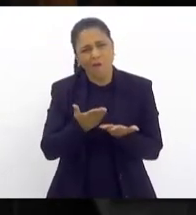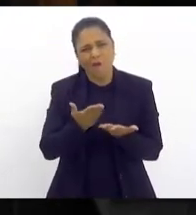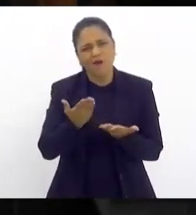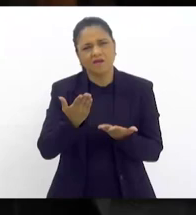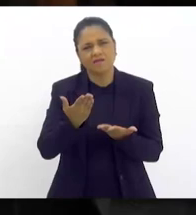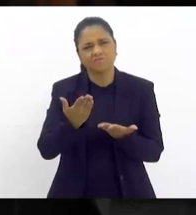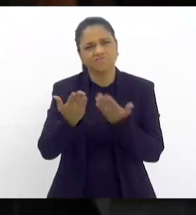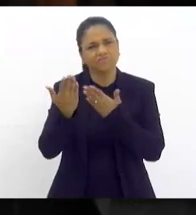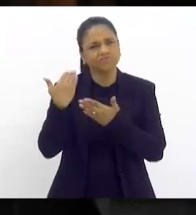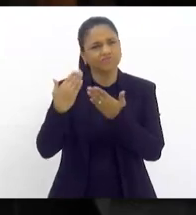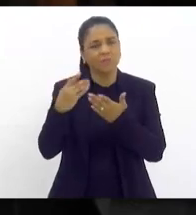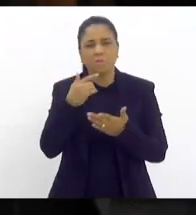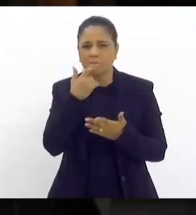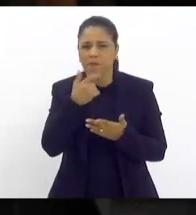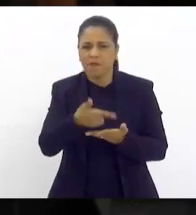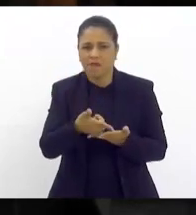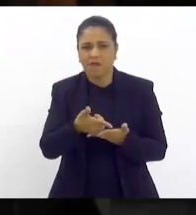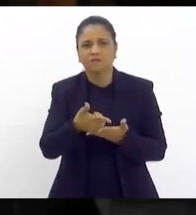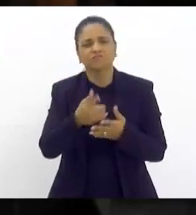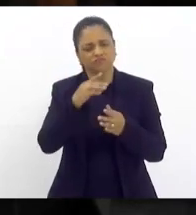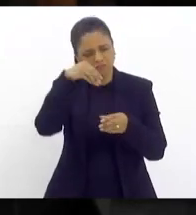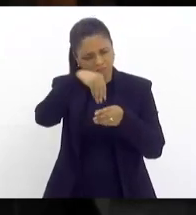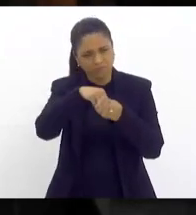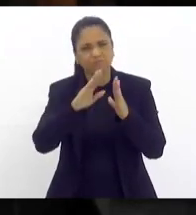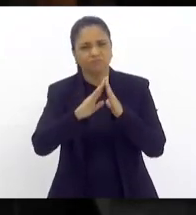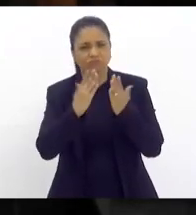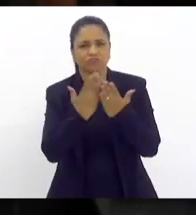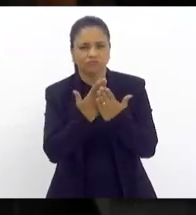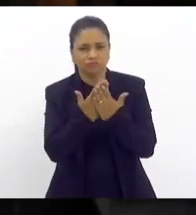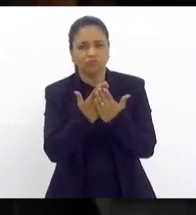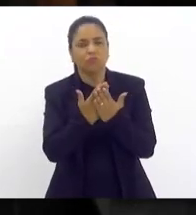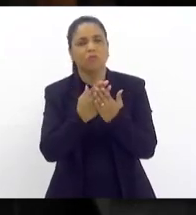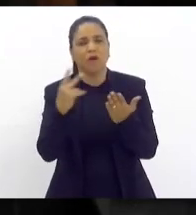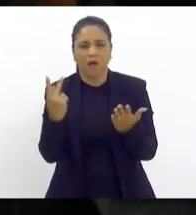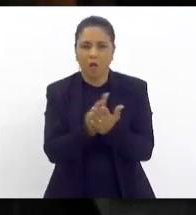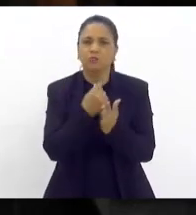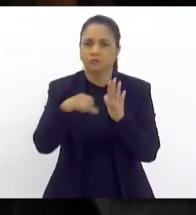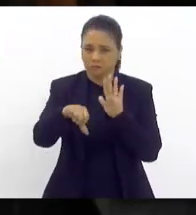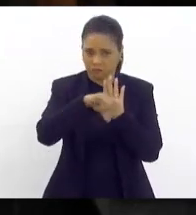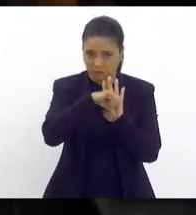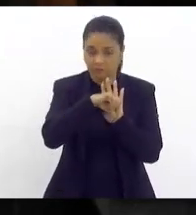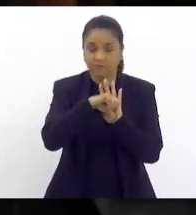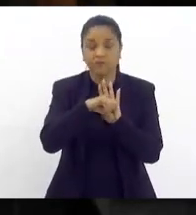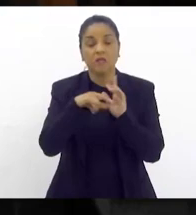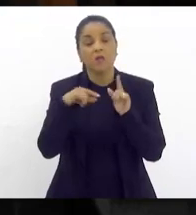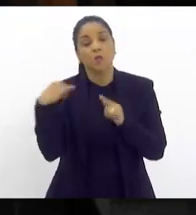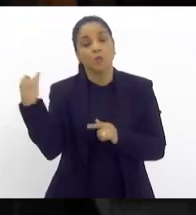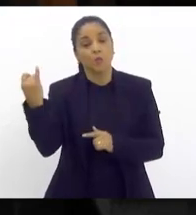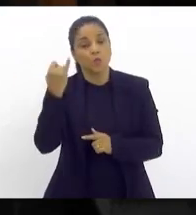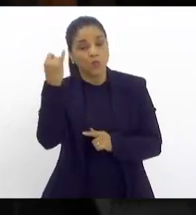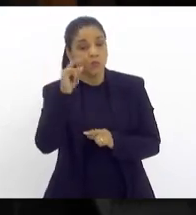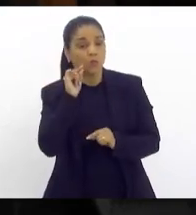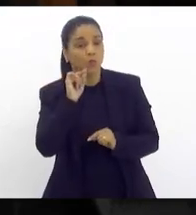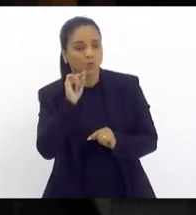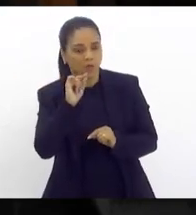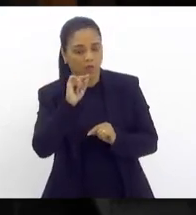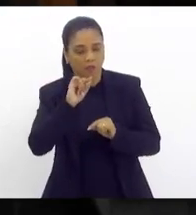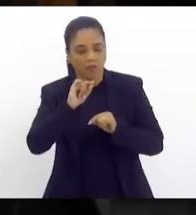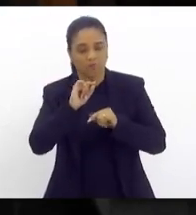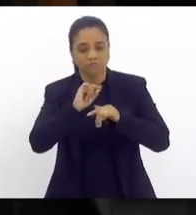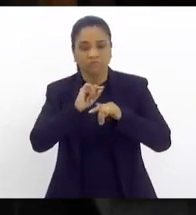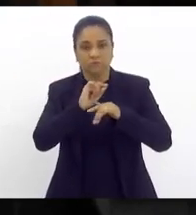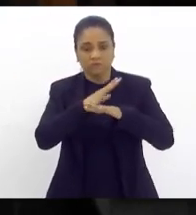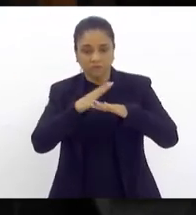atentados dentro de escolas agora O importante eu acho que é ver questões externas da violência